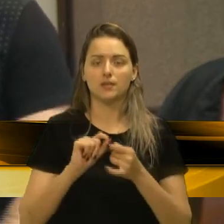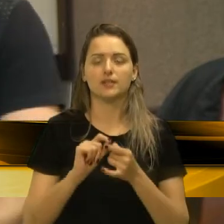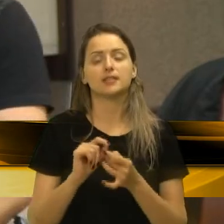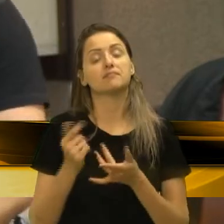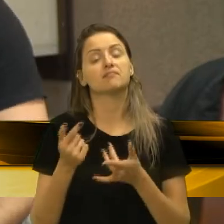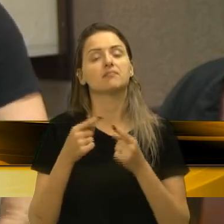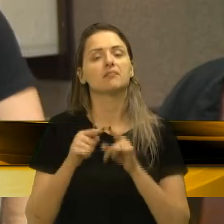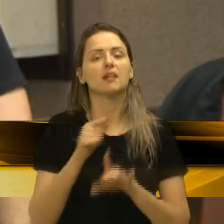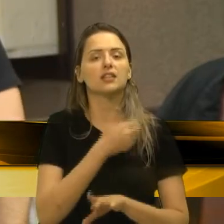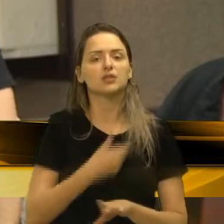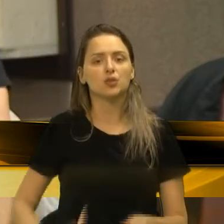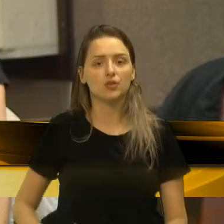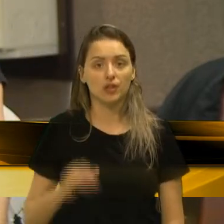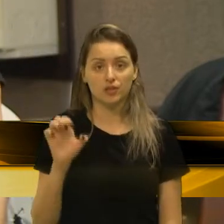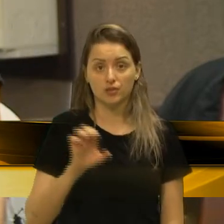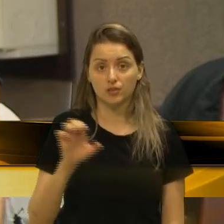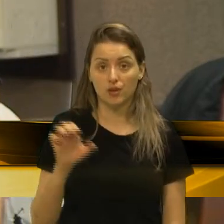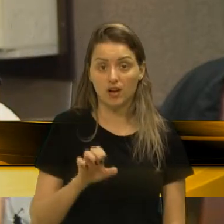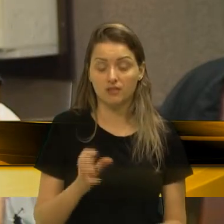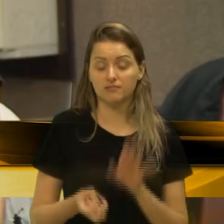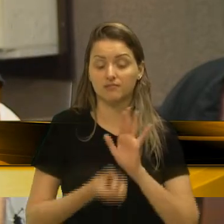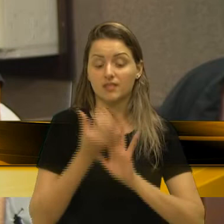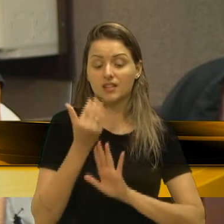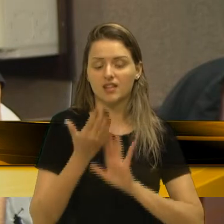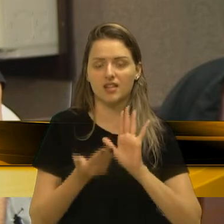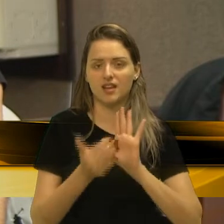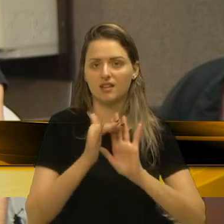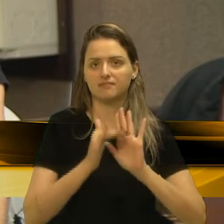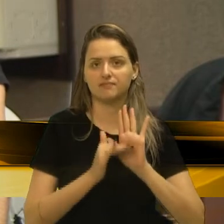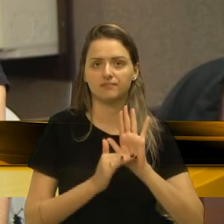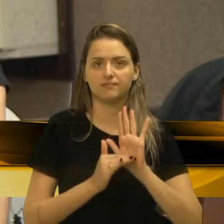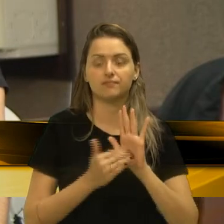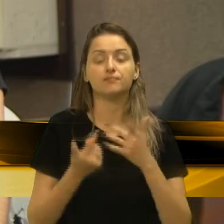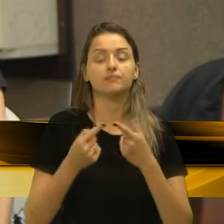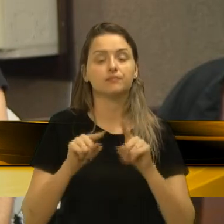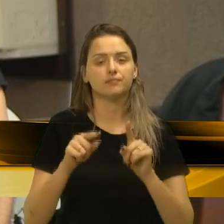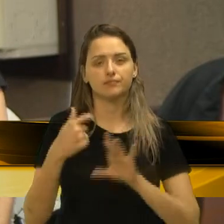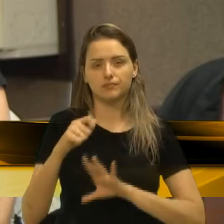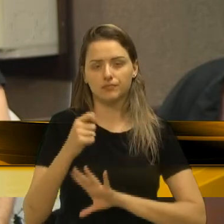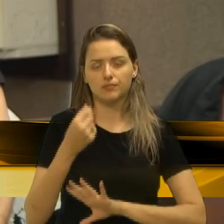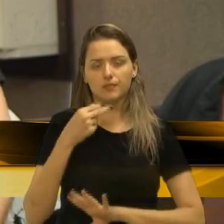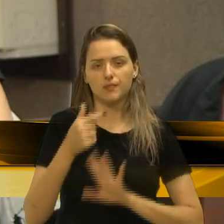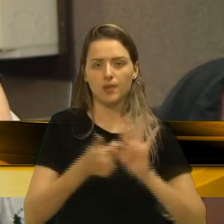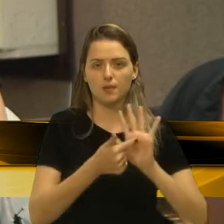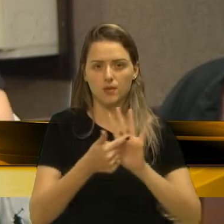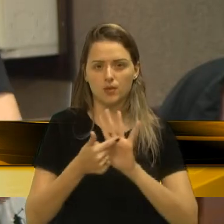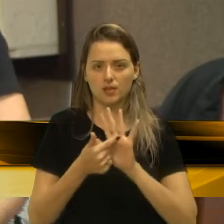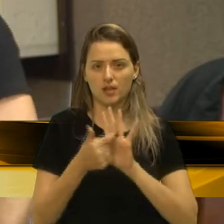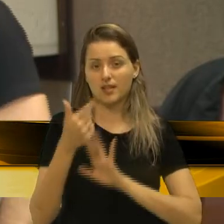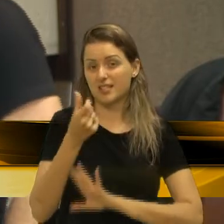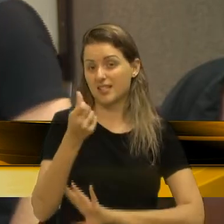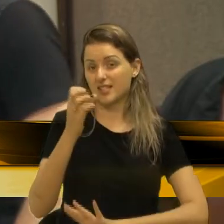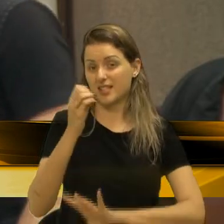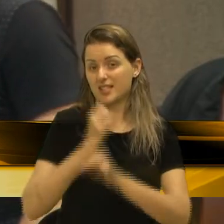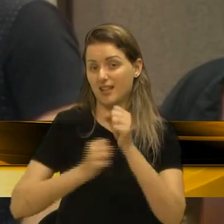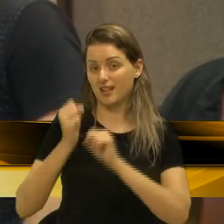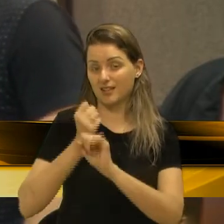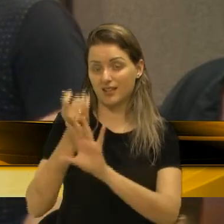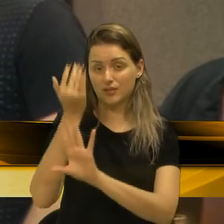Leite lança esse pacote. Mas nós temos que destacar, vereadora Denise, lá na década de 60 anos atrás,